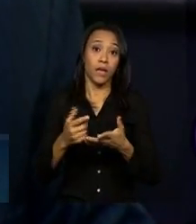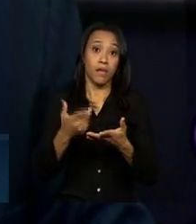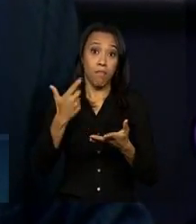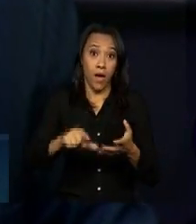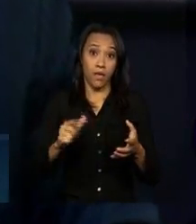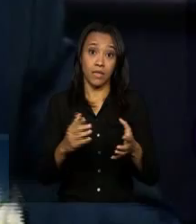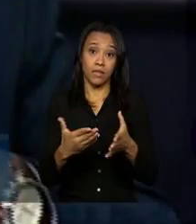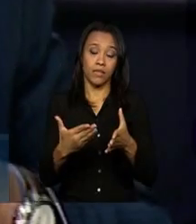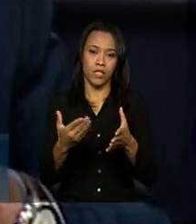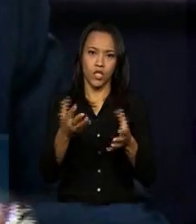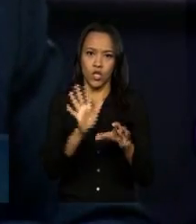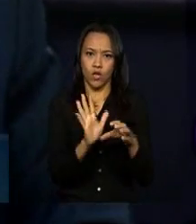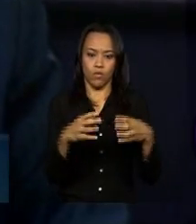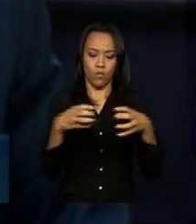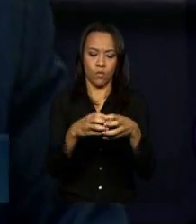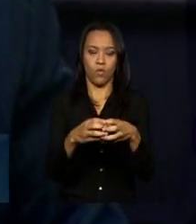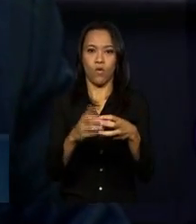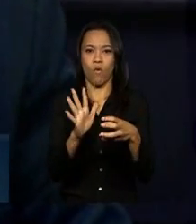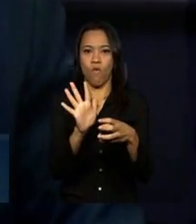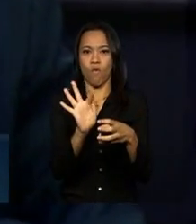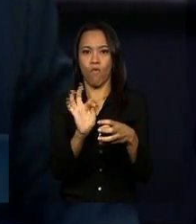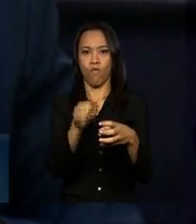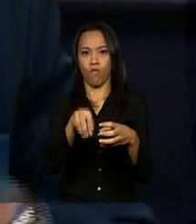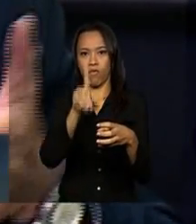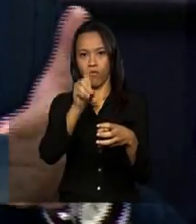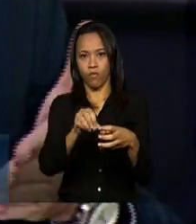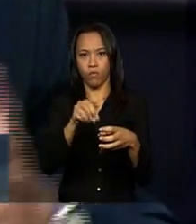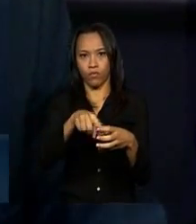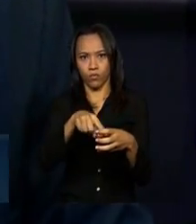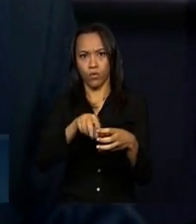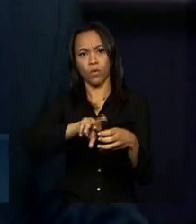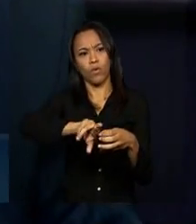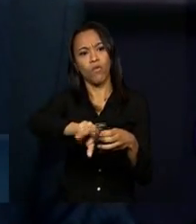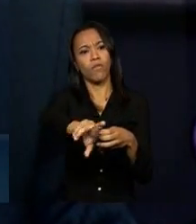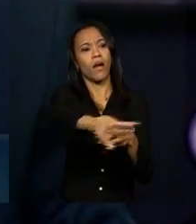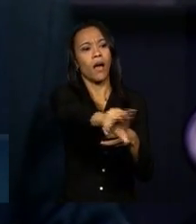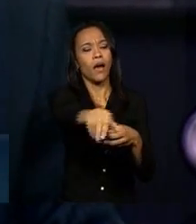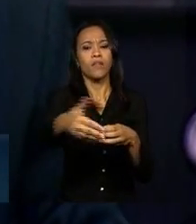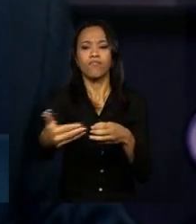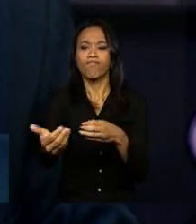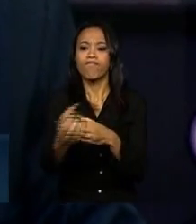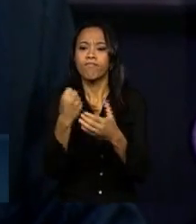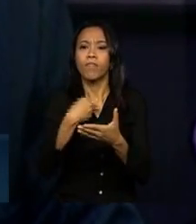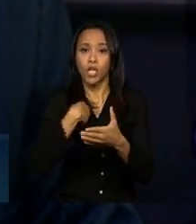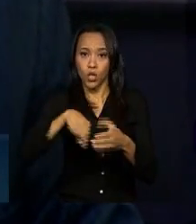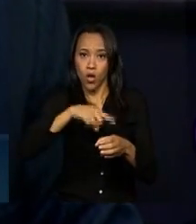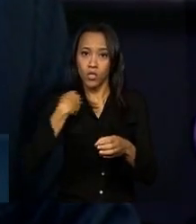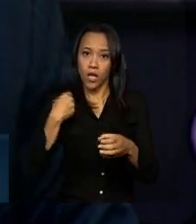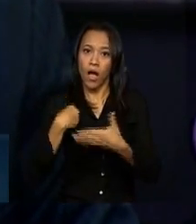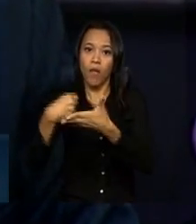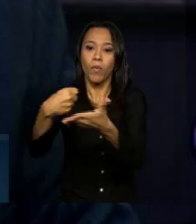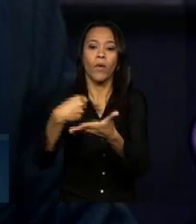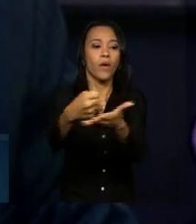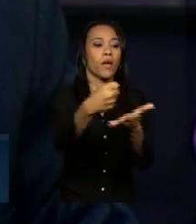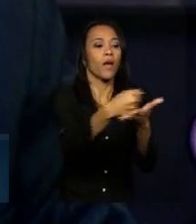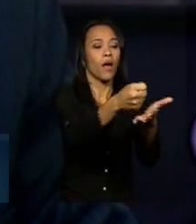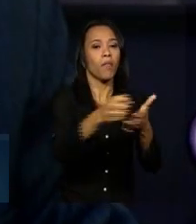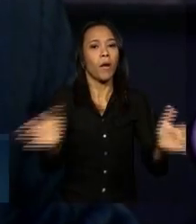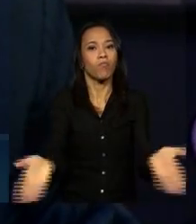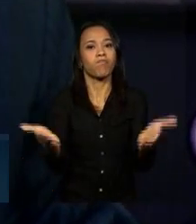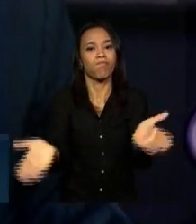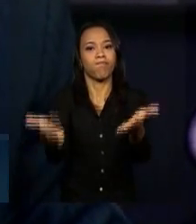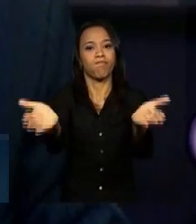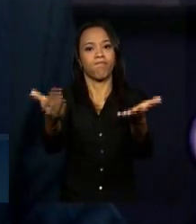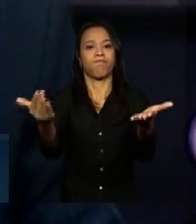e com novos eh setores para que a gente possa apoiar estamos avaliando isso